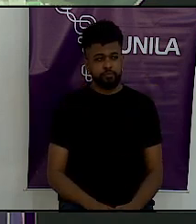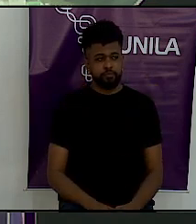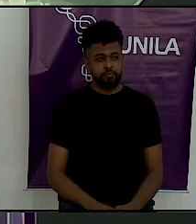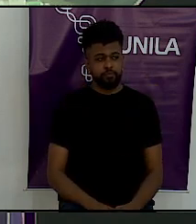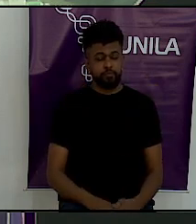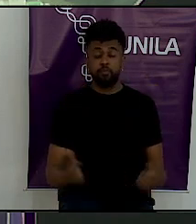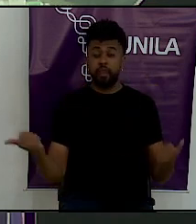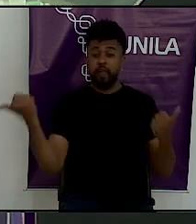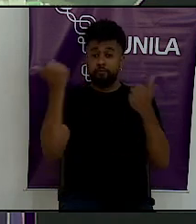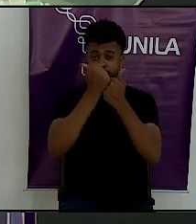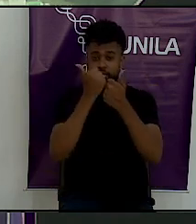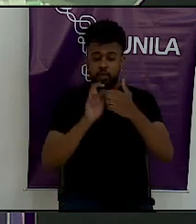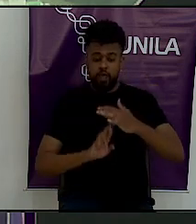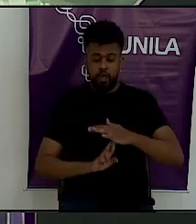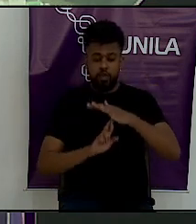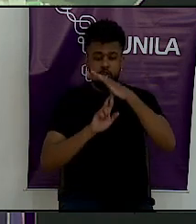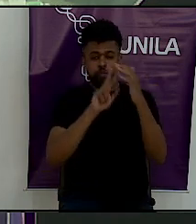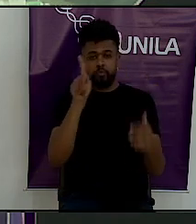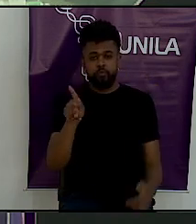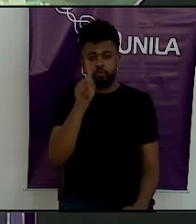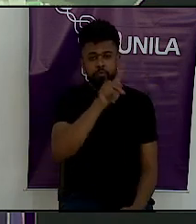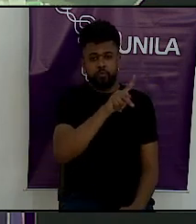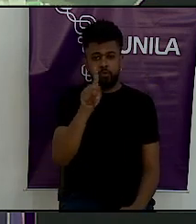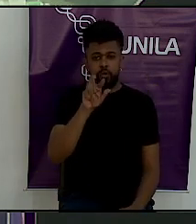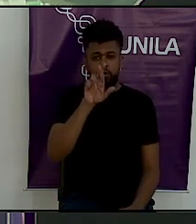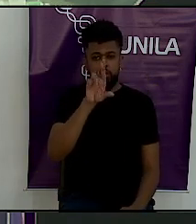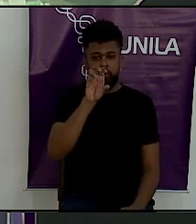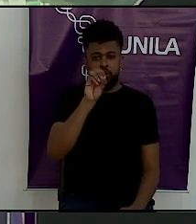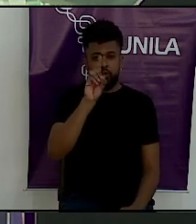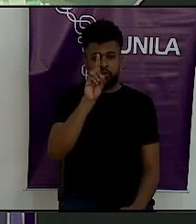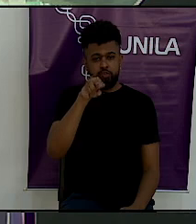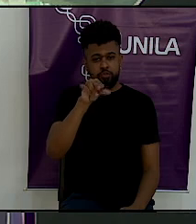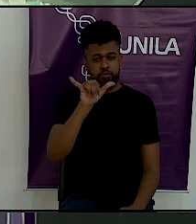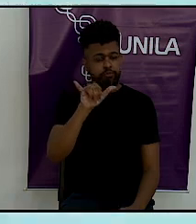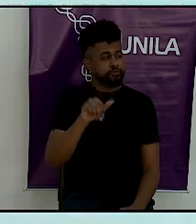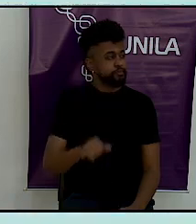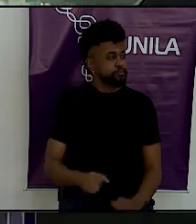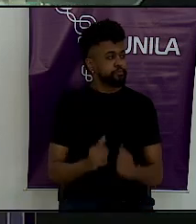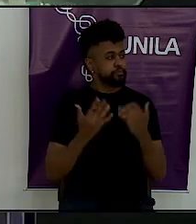O vice-reitor, professor Rodney Lima.